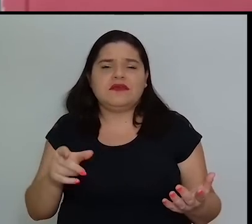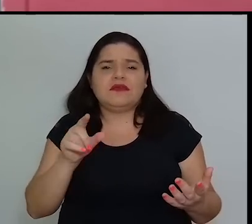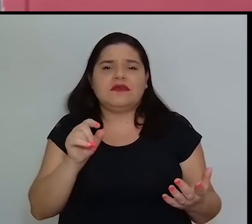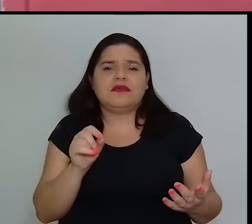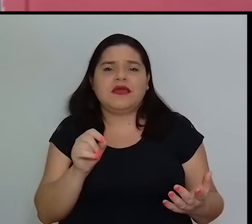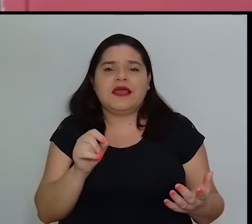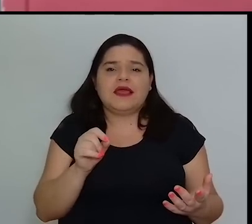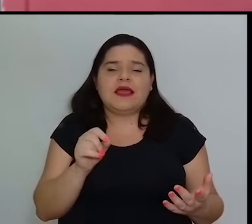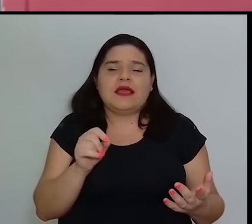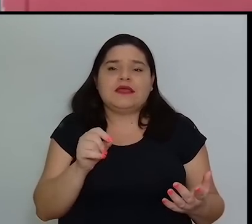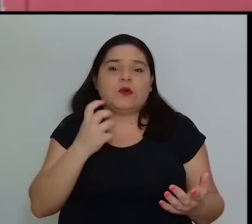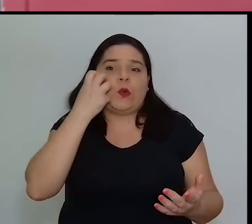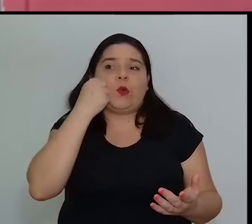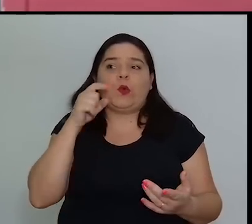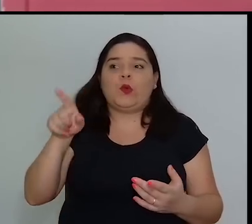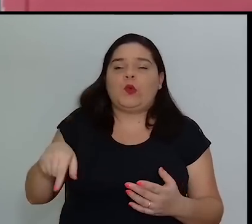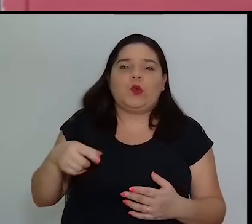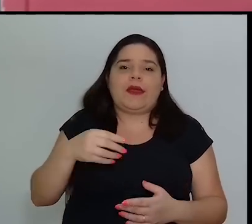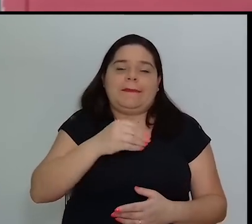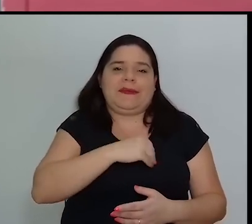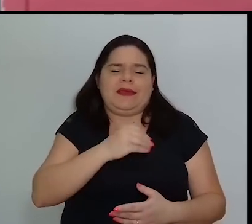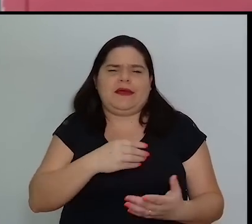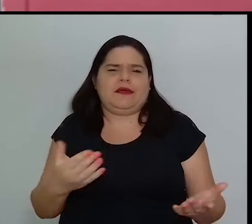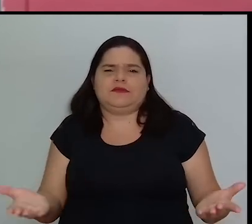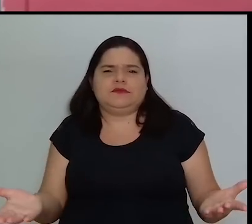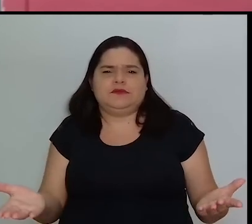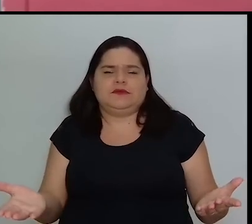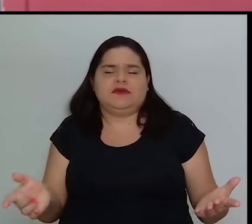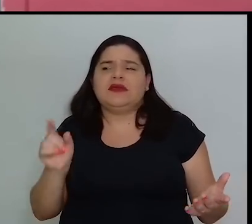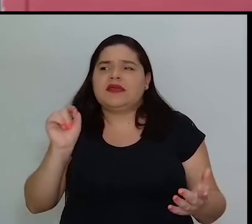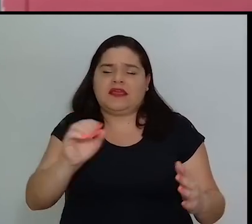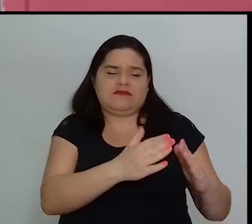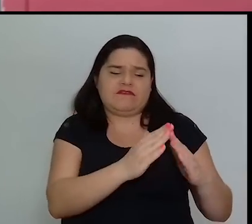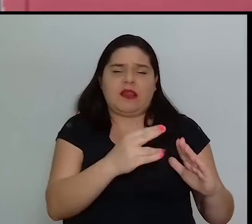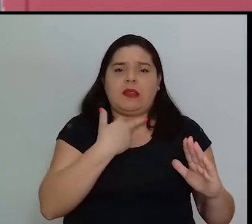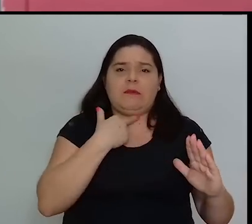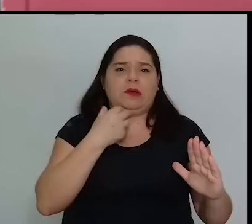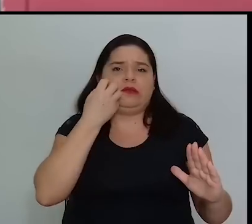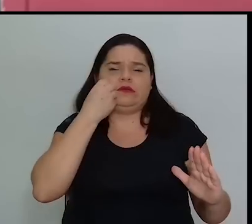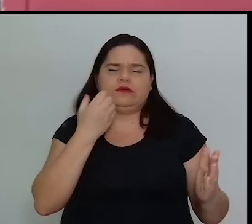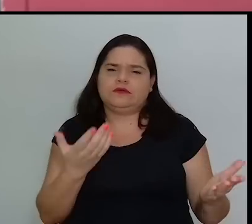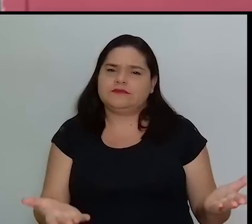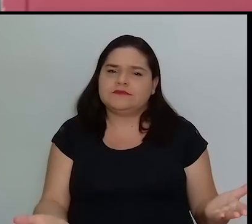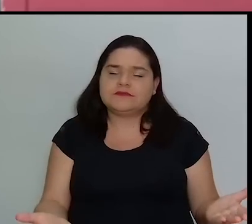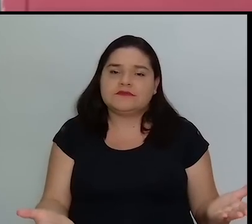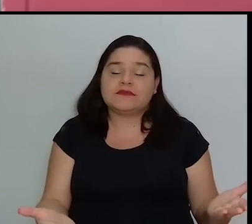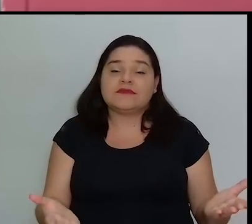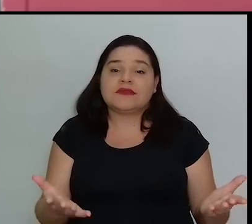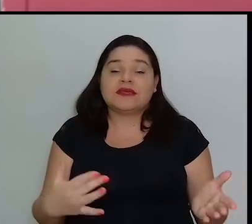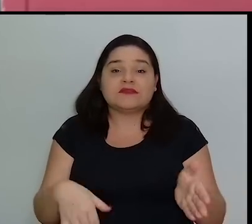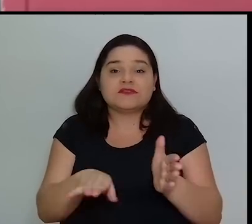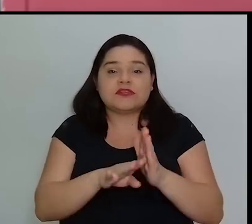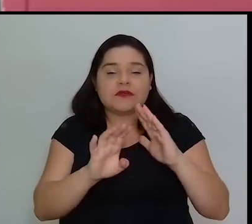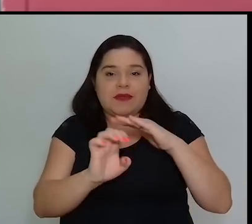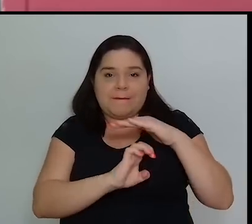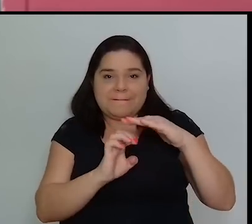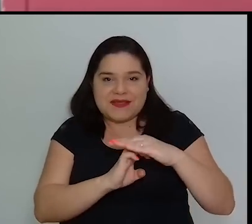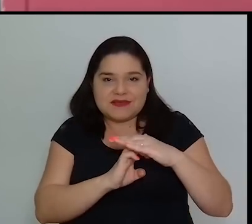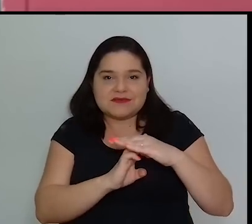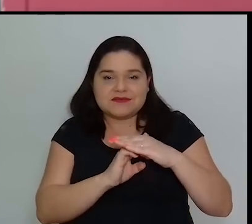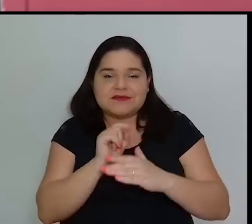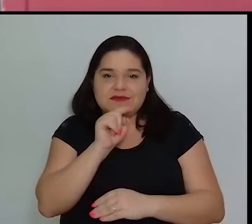criminalização do lucro quer dizer lucro é uma prerrogativa de quem vive no asfalto Quem tá na favela não pode ter lucro tu chega com uma empresa na favela